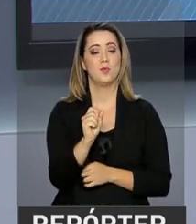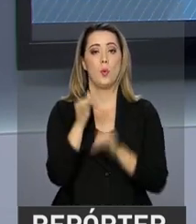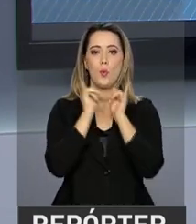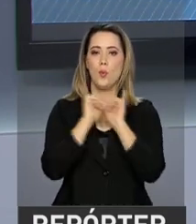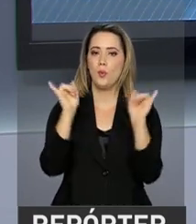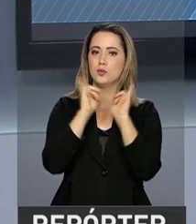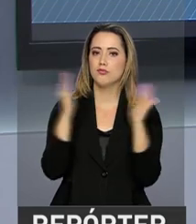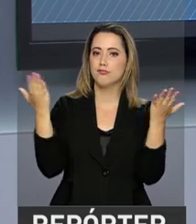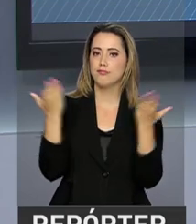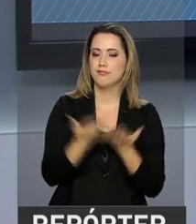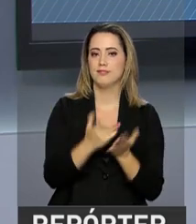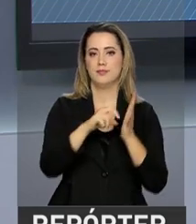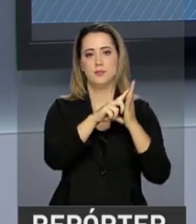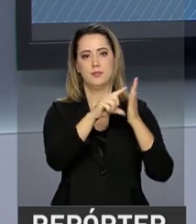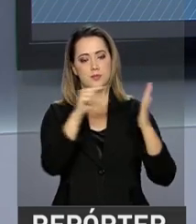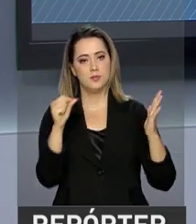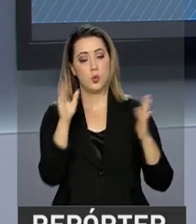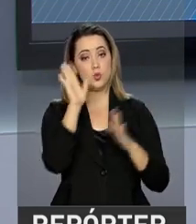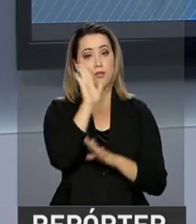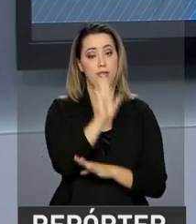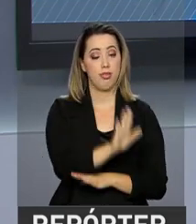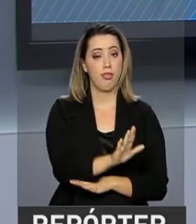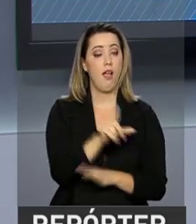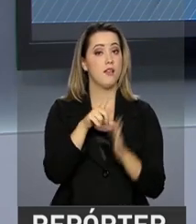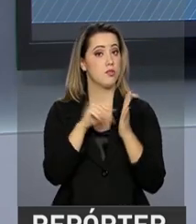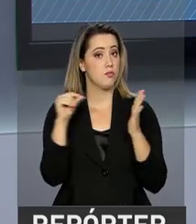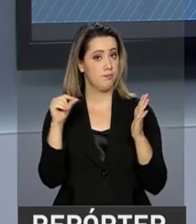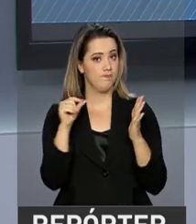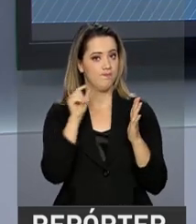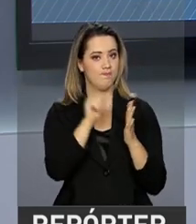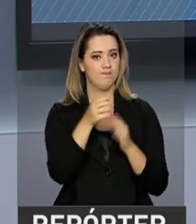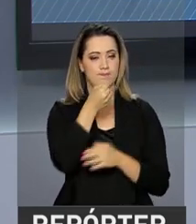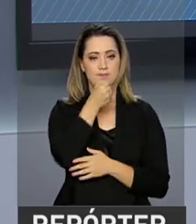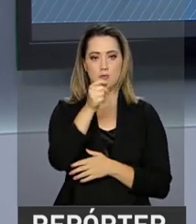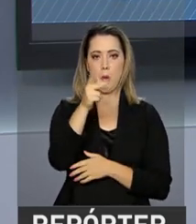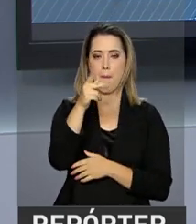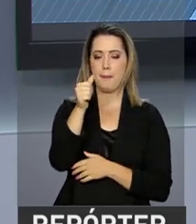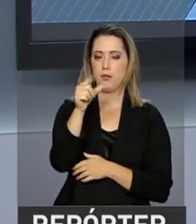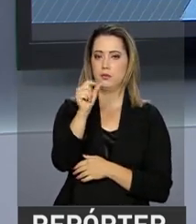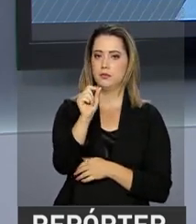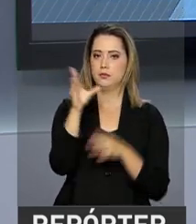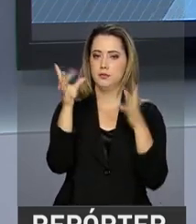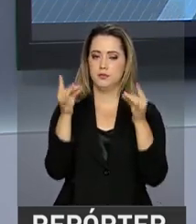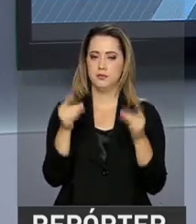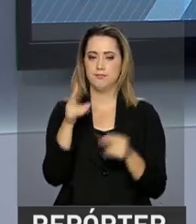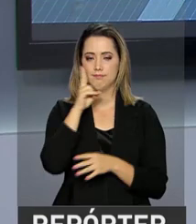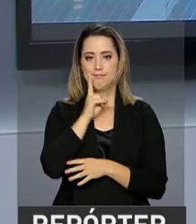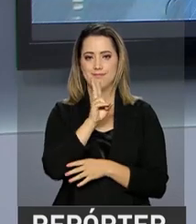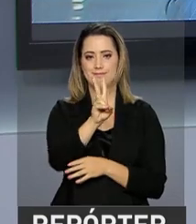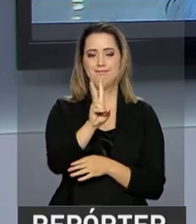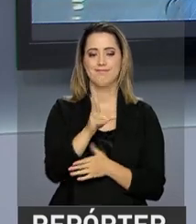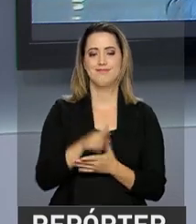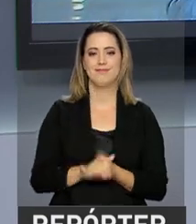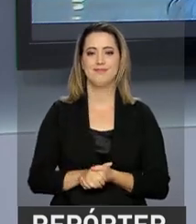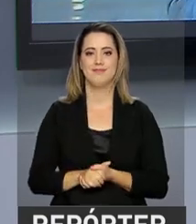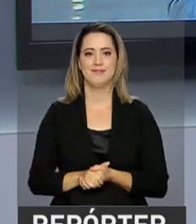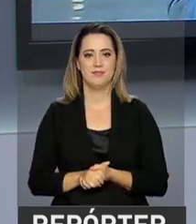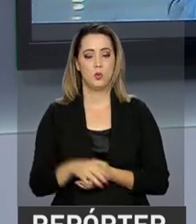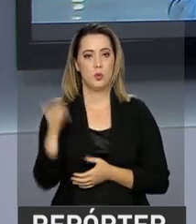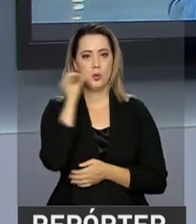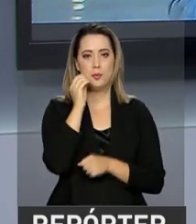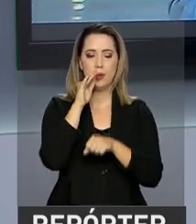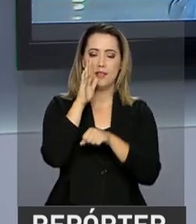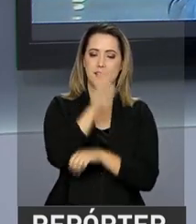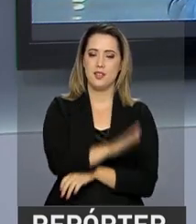serviço o anúncio foi feito nesta tarde no Palácio do Planalto o repórter Paulo lalve acompanhou e tem os detalhes pra gente Olá